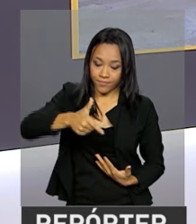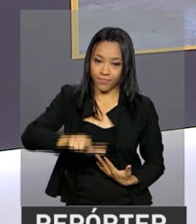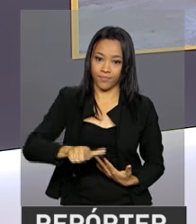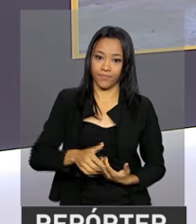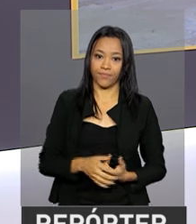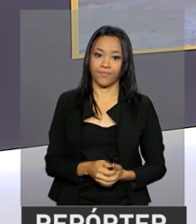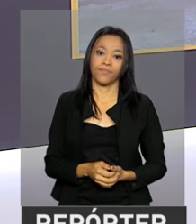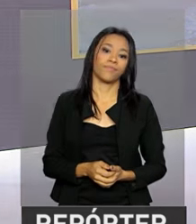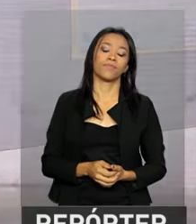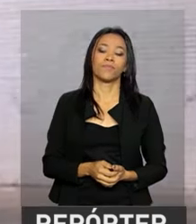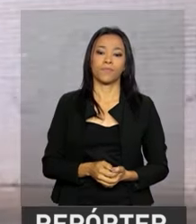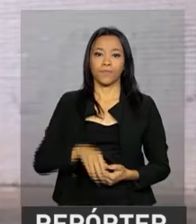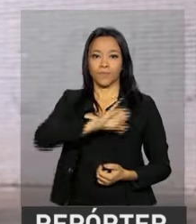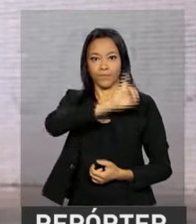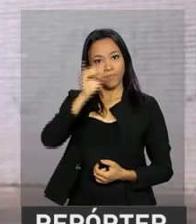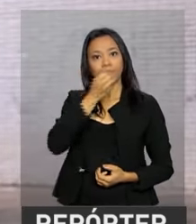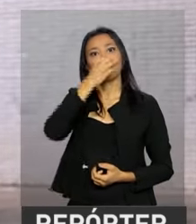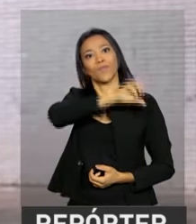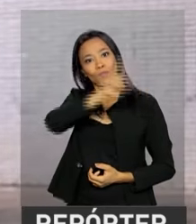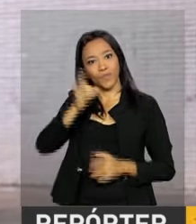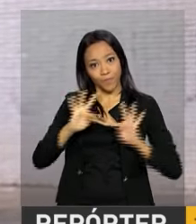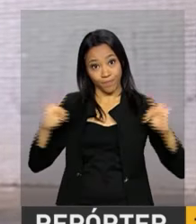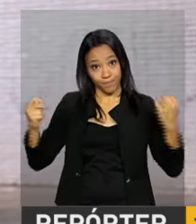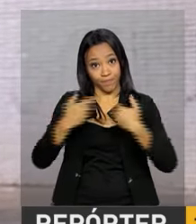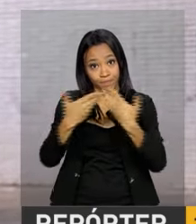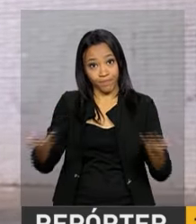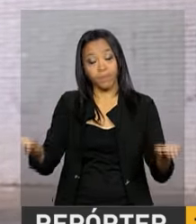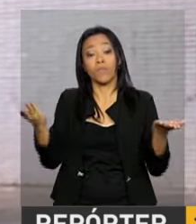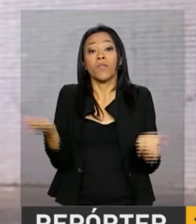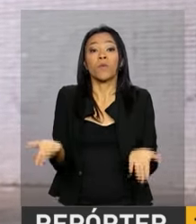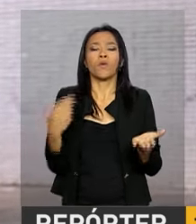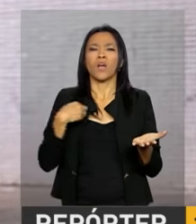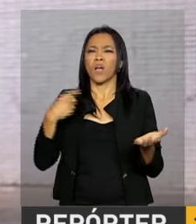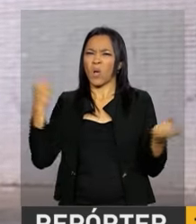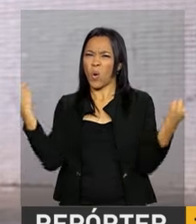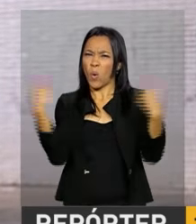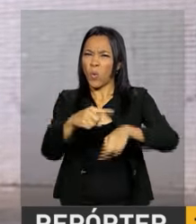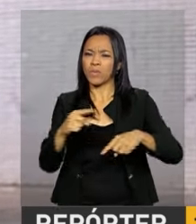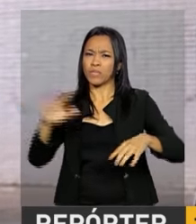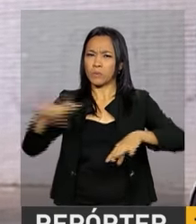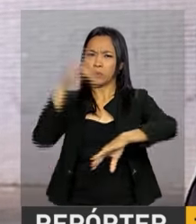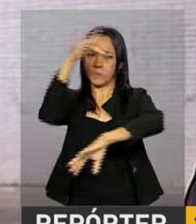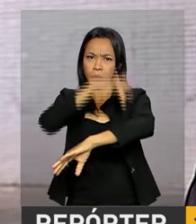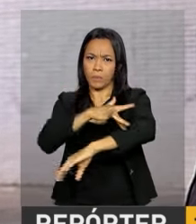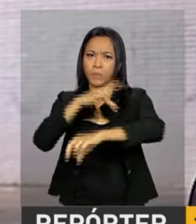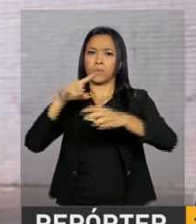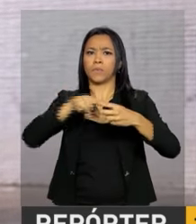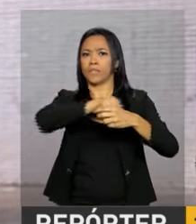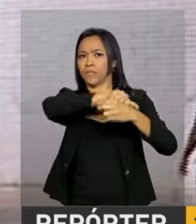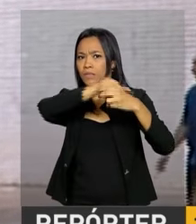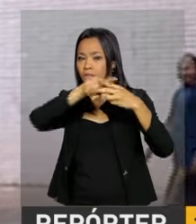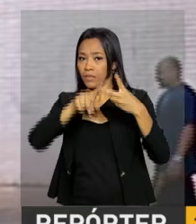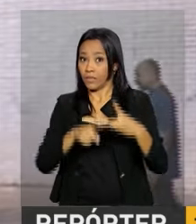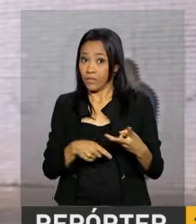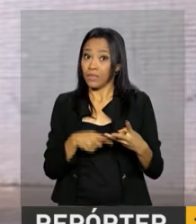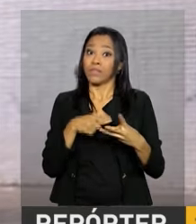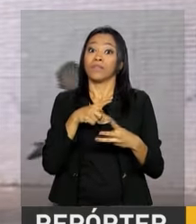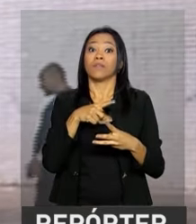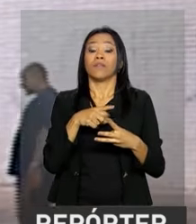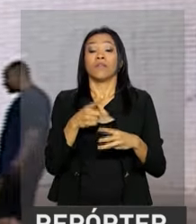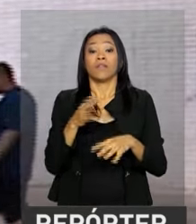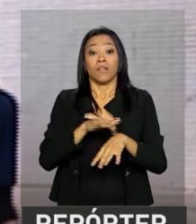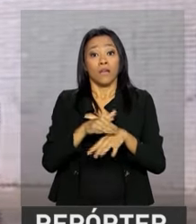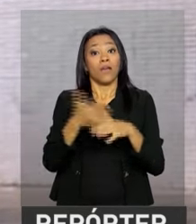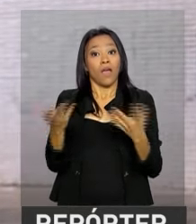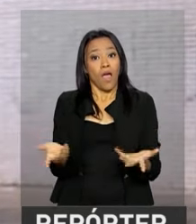Olá Leandro novamente bom dia bom dia a todos o combate à deng a chicungunha e ao vírus ica foi o destino da maior parte dos